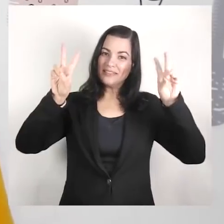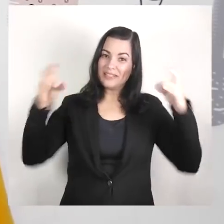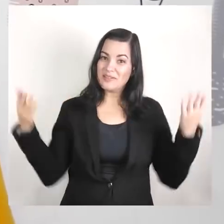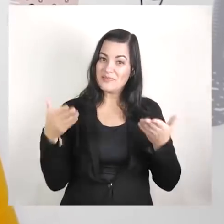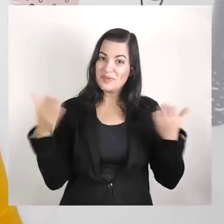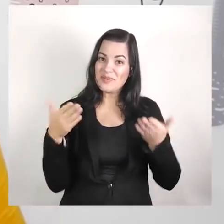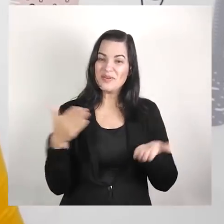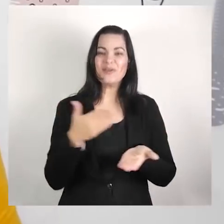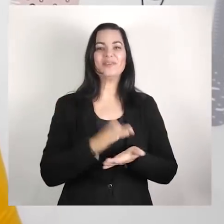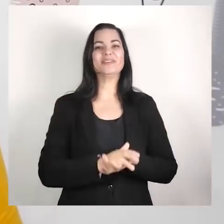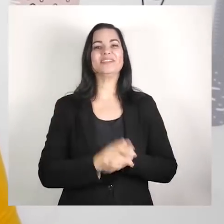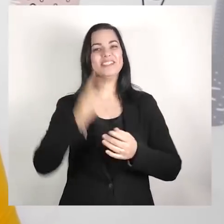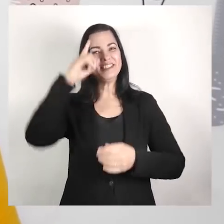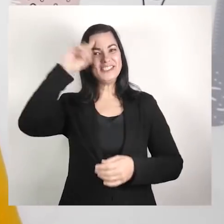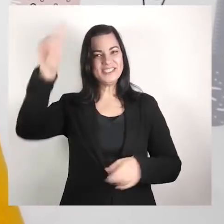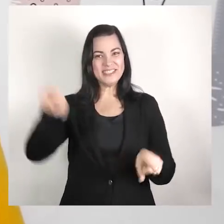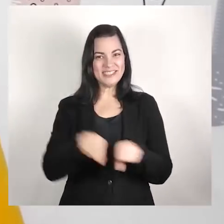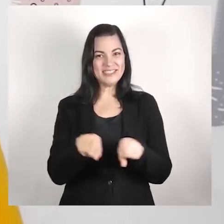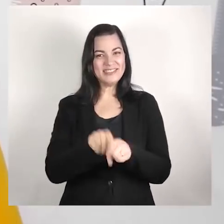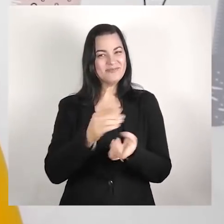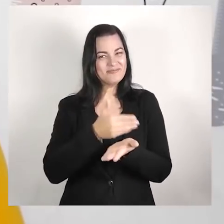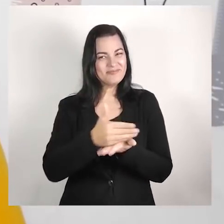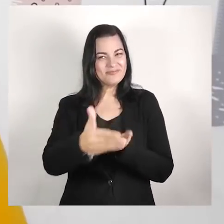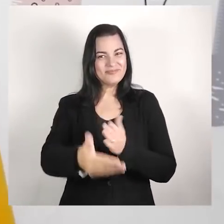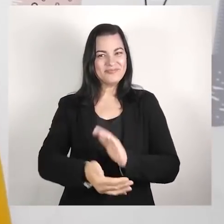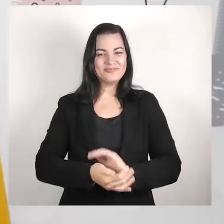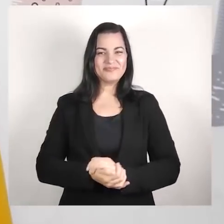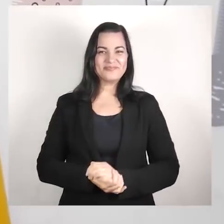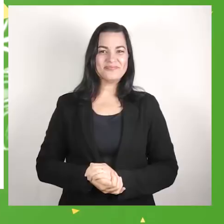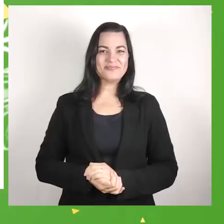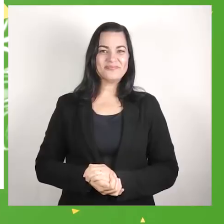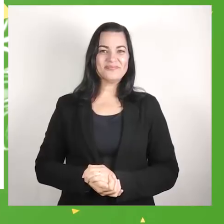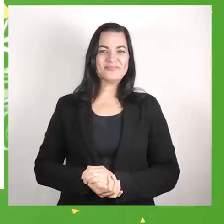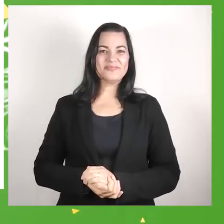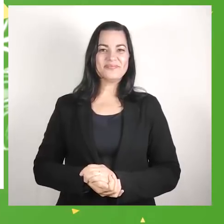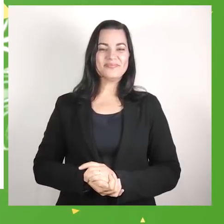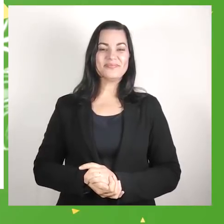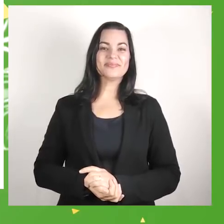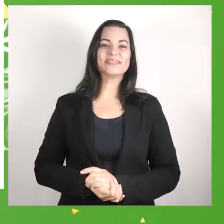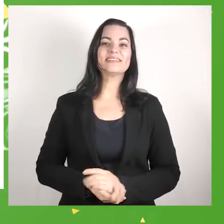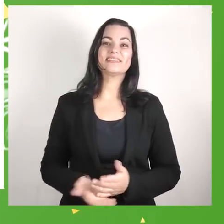essas ideias, começando pelo tema e a data de hoje.